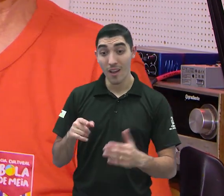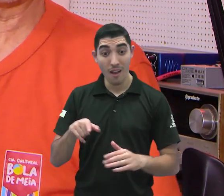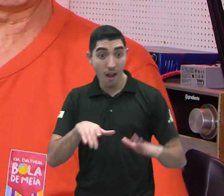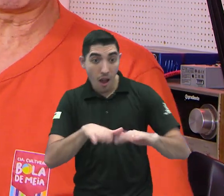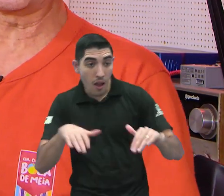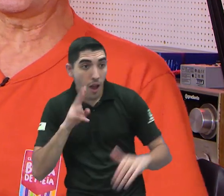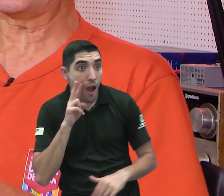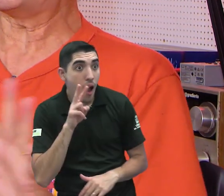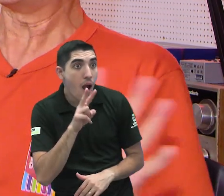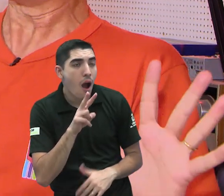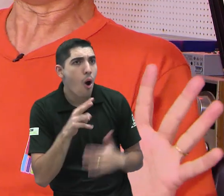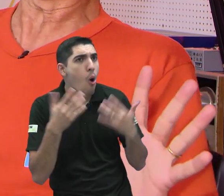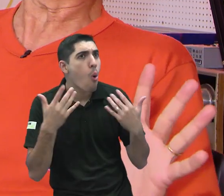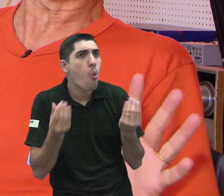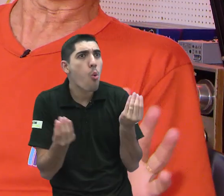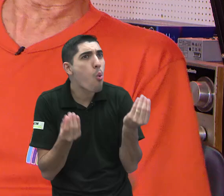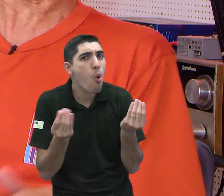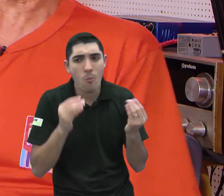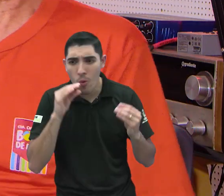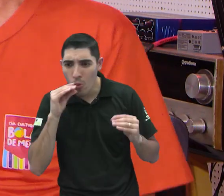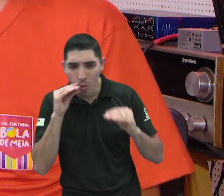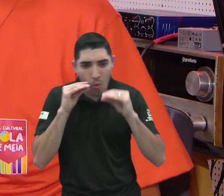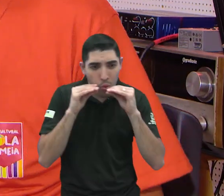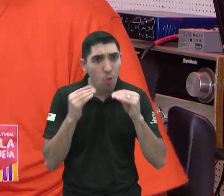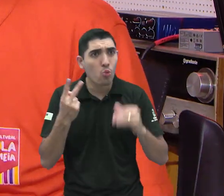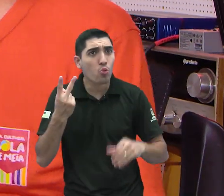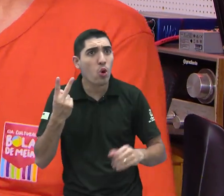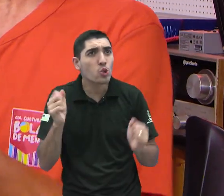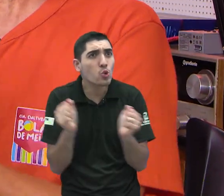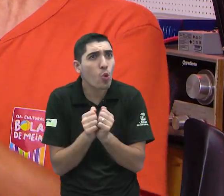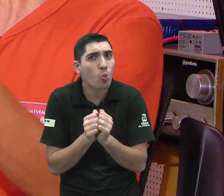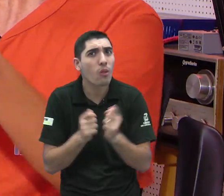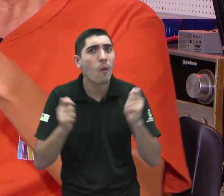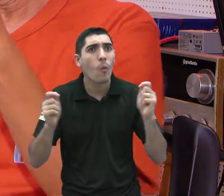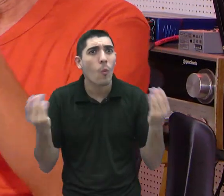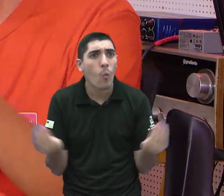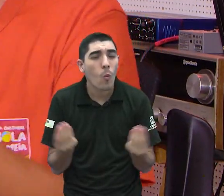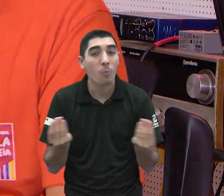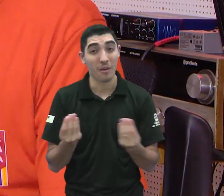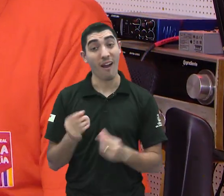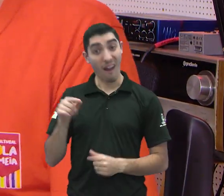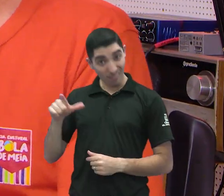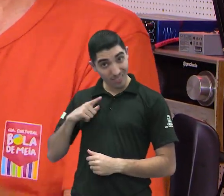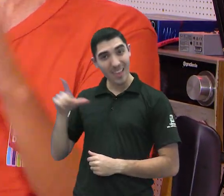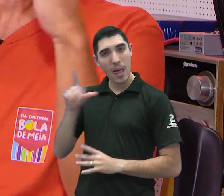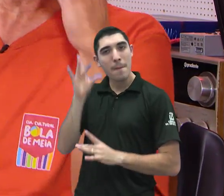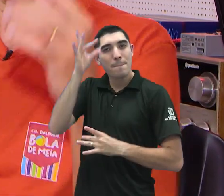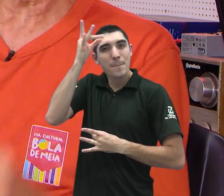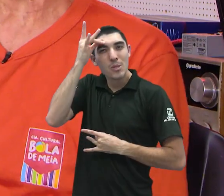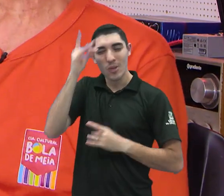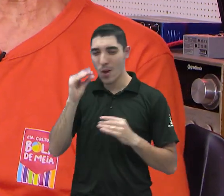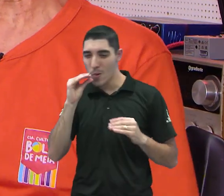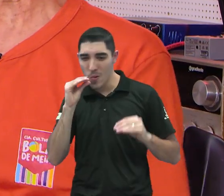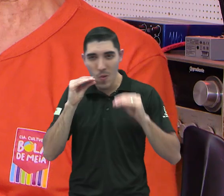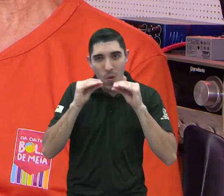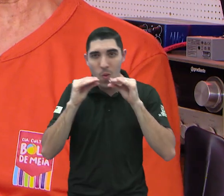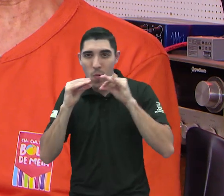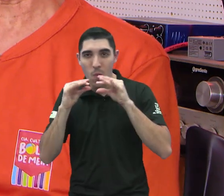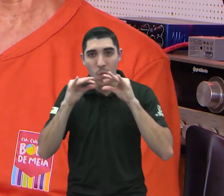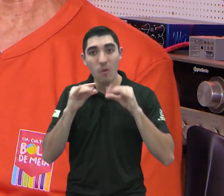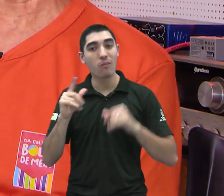E aí isso daí para as crianças assim, como que toca duas flautas, né? E aí tá lá o meu personagem tocando as duas